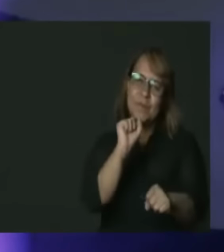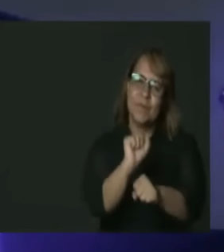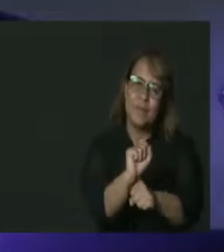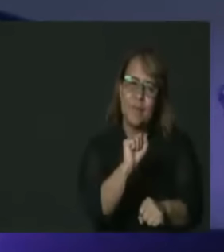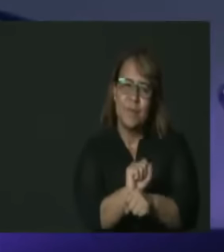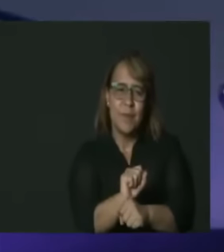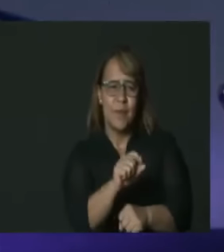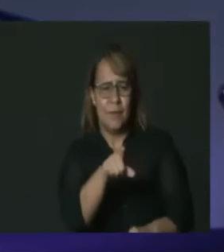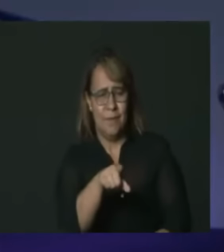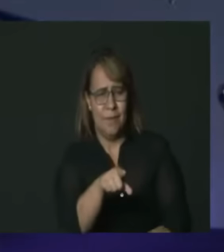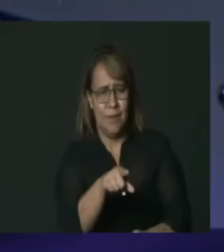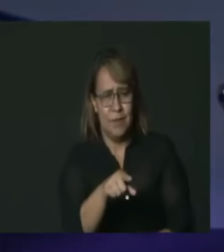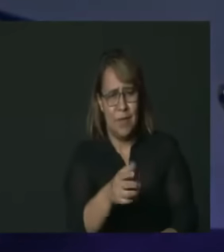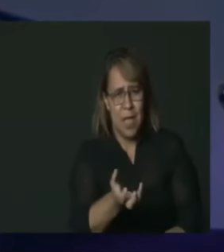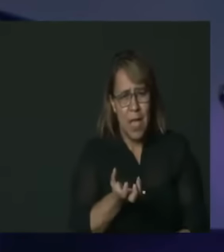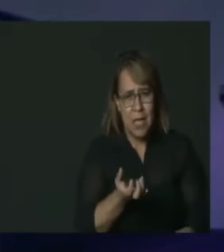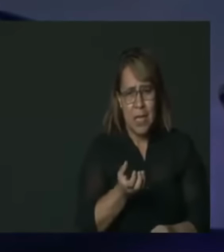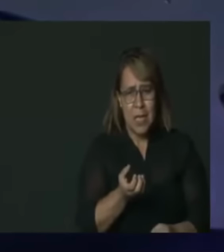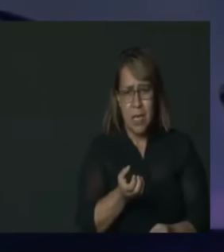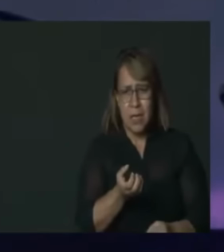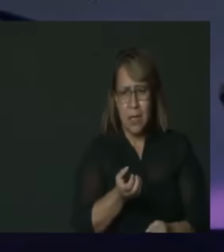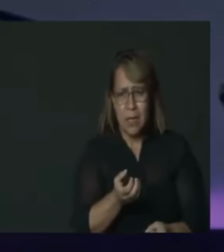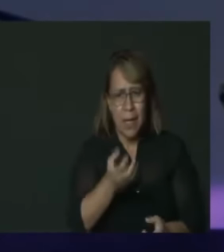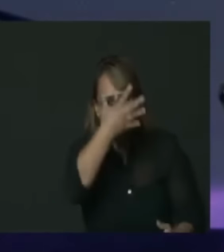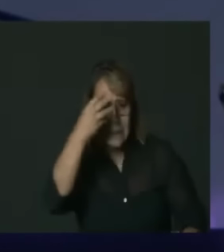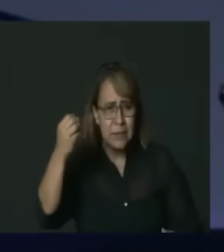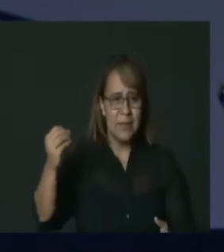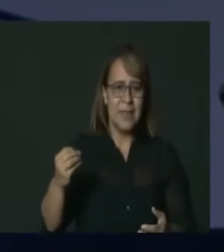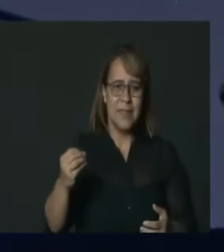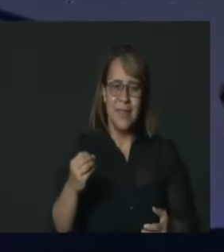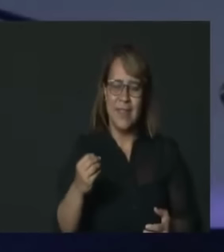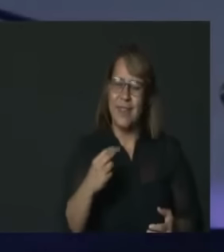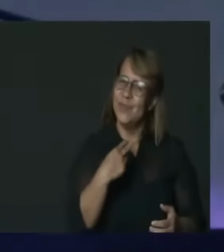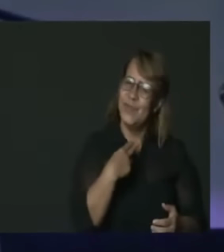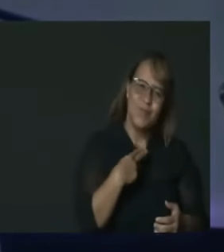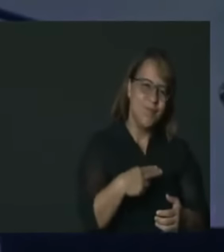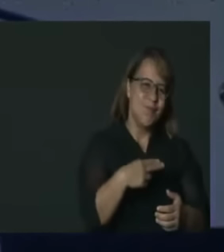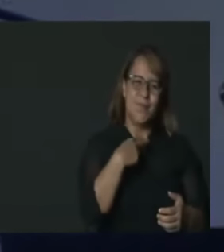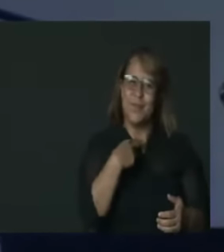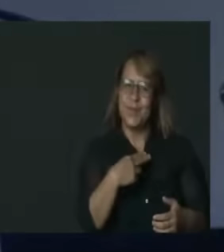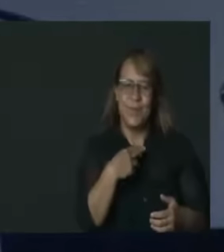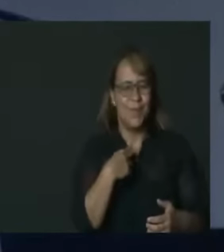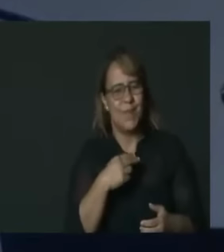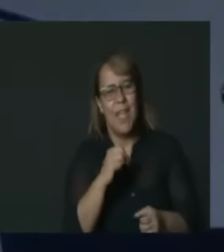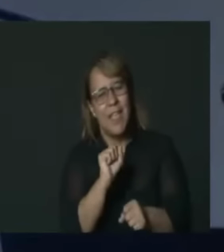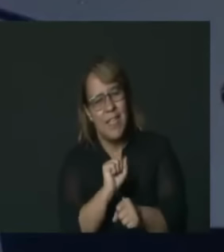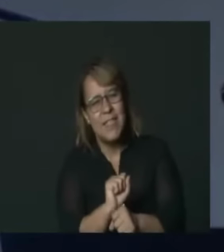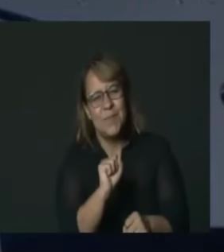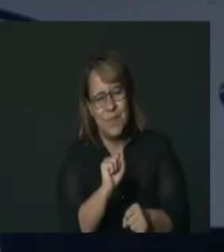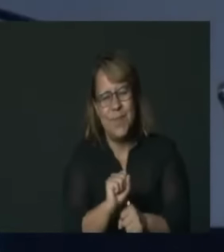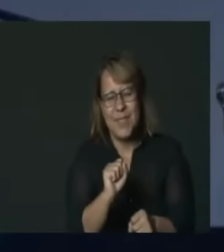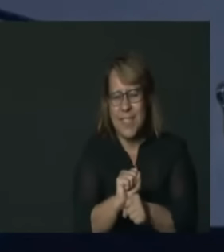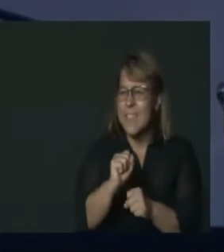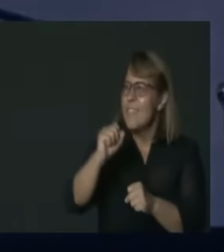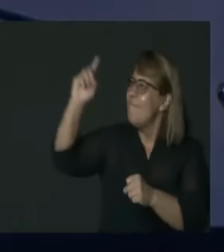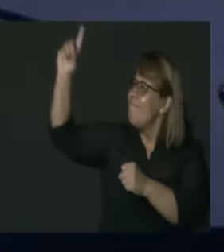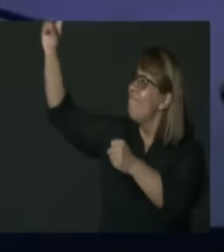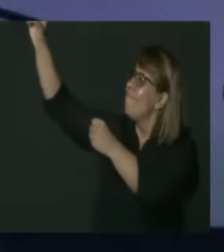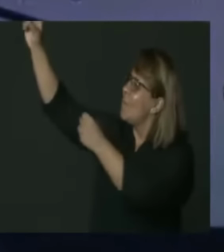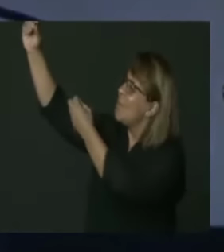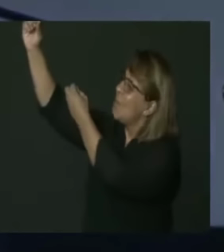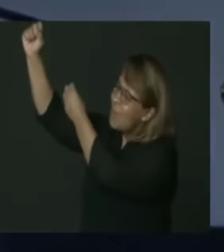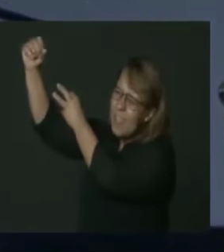espera, não vai embora. É pra você essa palavra, hein? Antes da